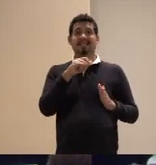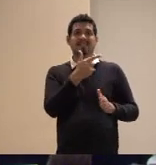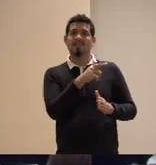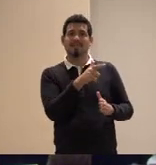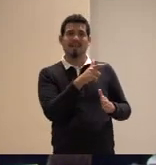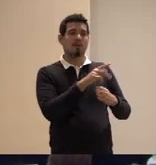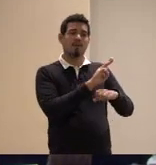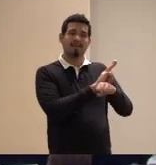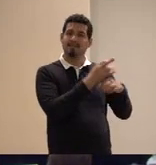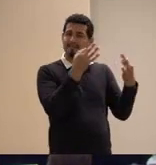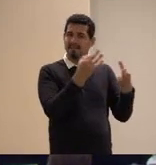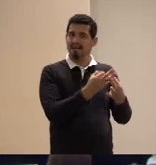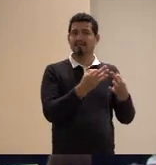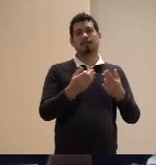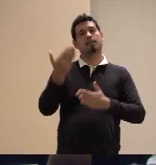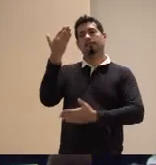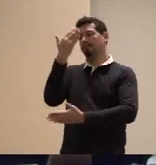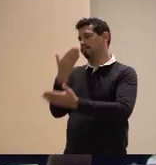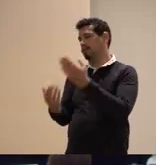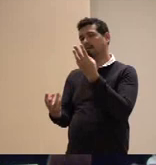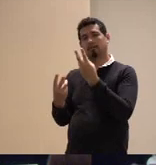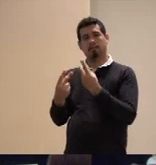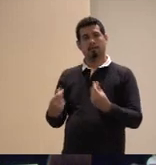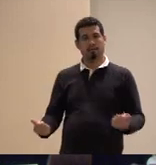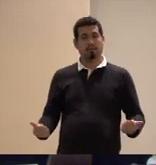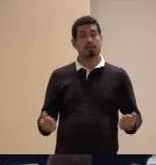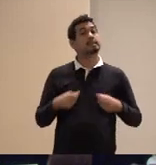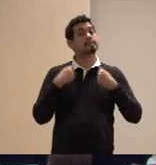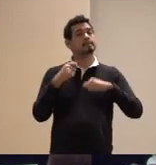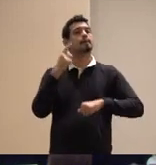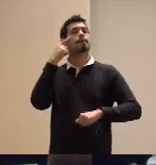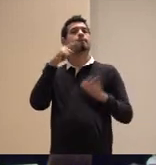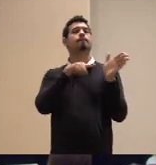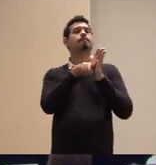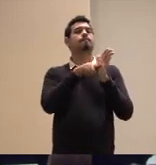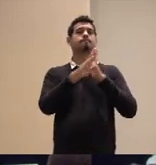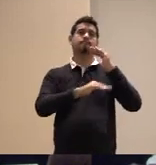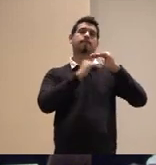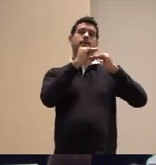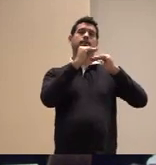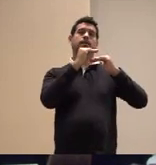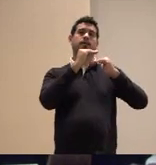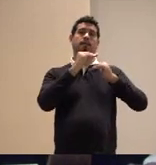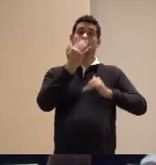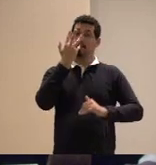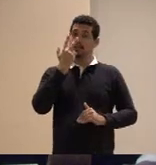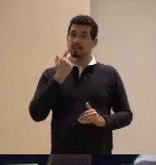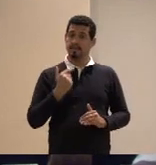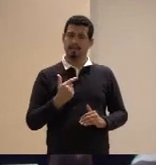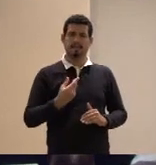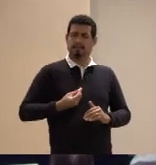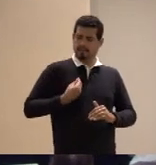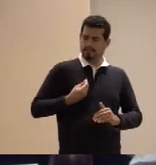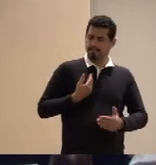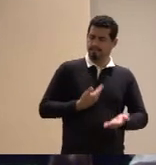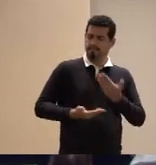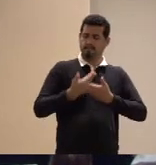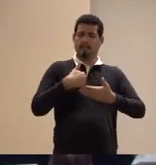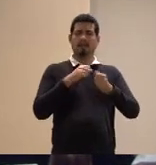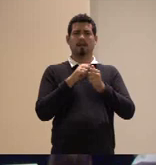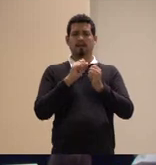Então, precisamos crescer nessa dimensão. As crianças, convivência